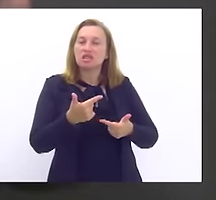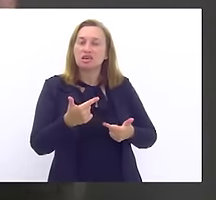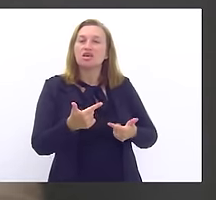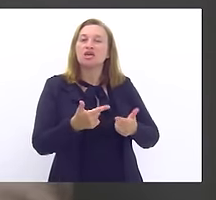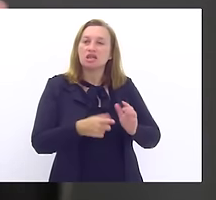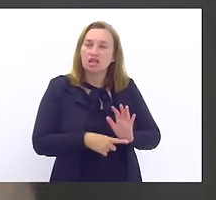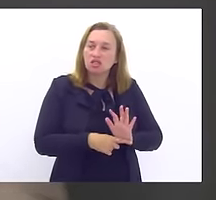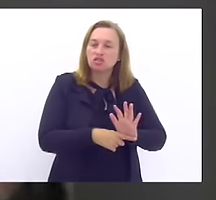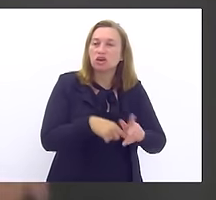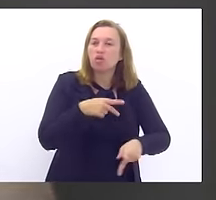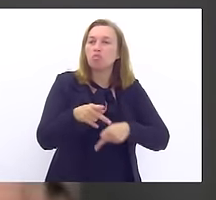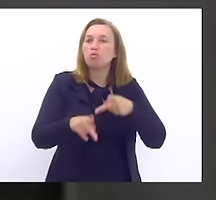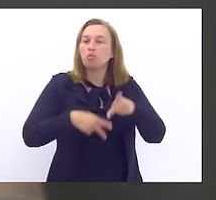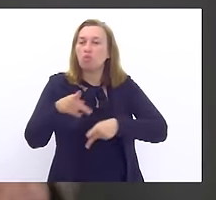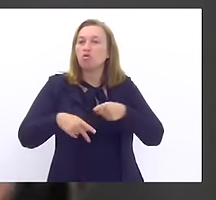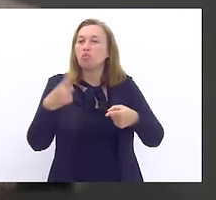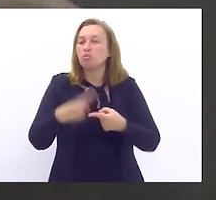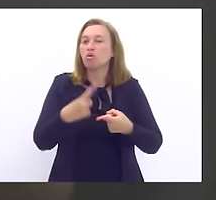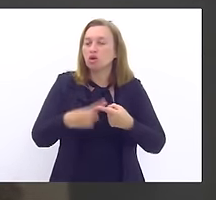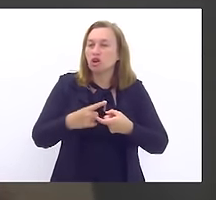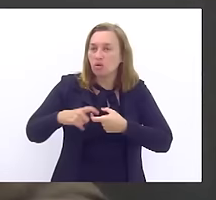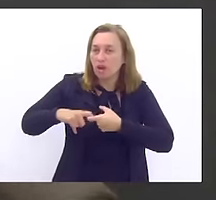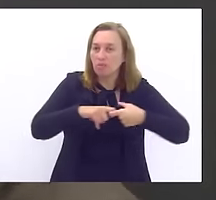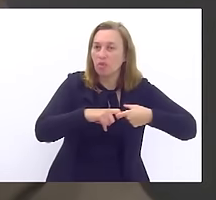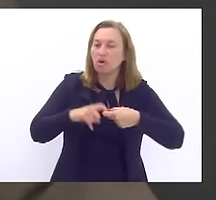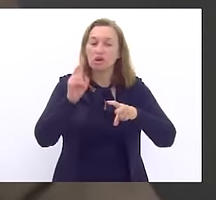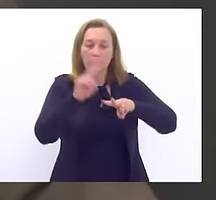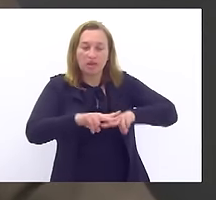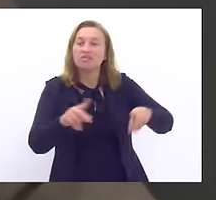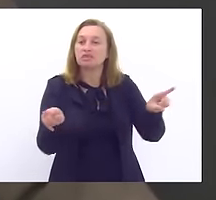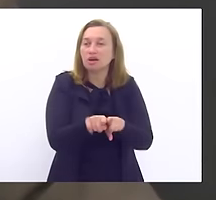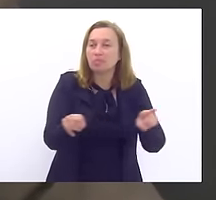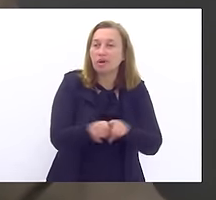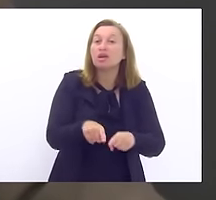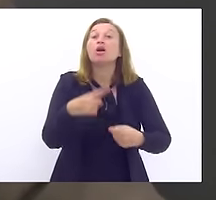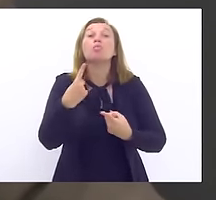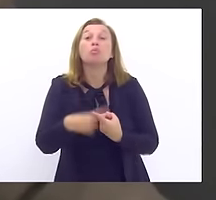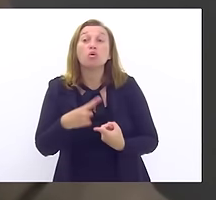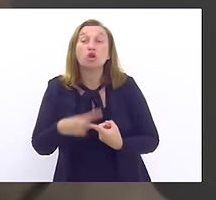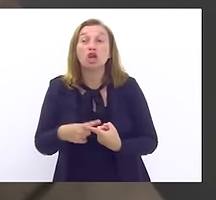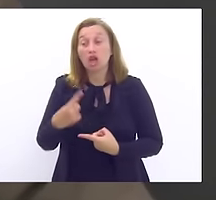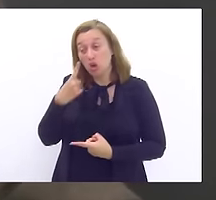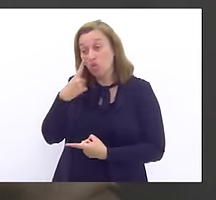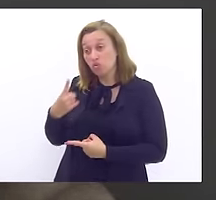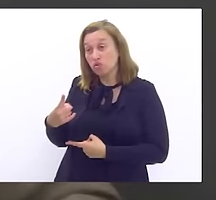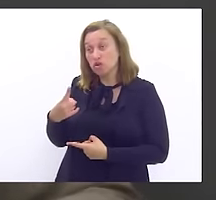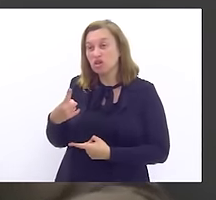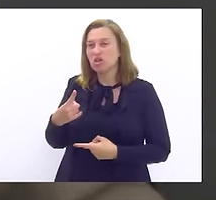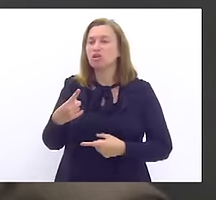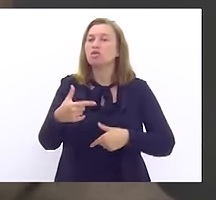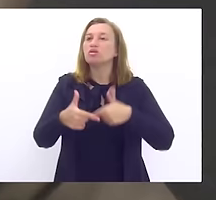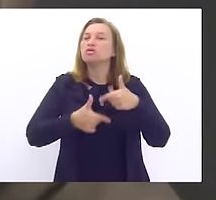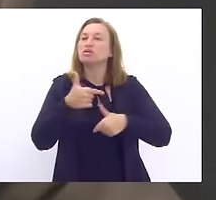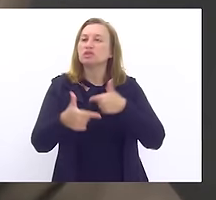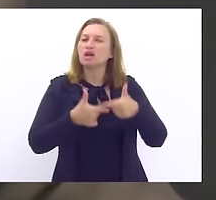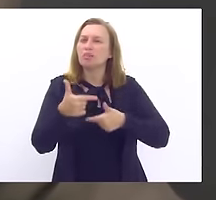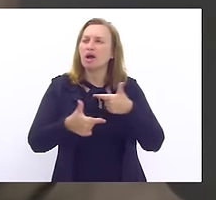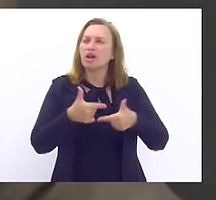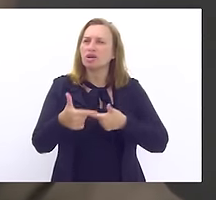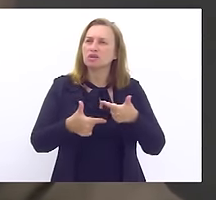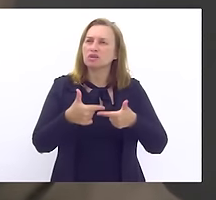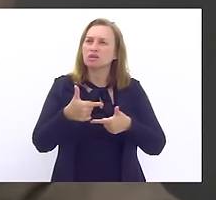que os reboques tem que ser apreendido também porque eu estive vendo as operações